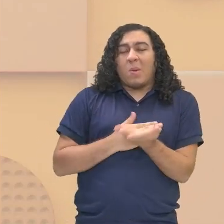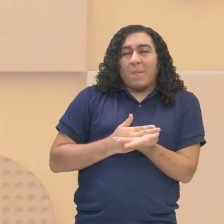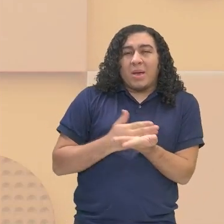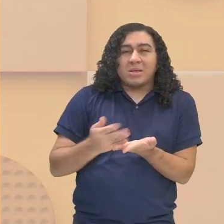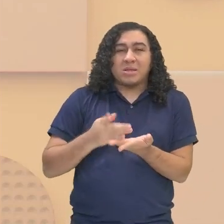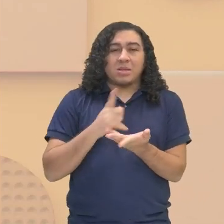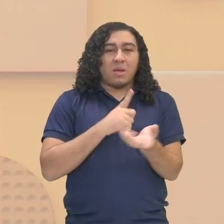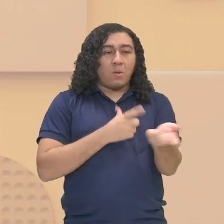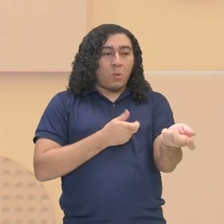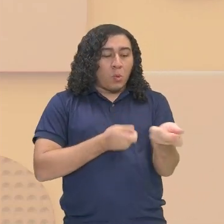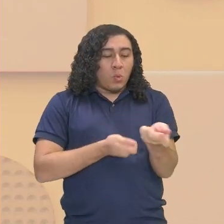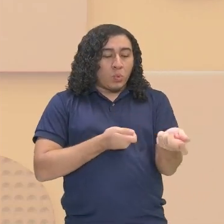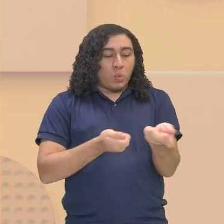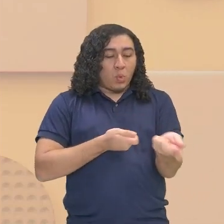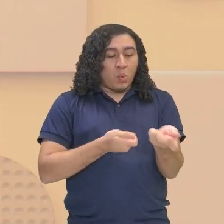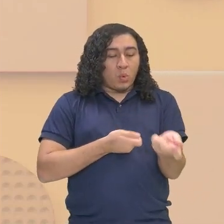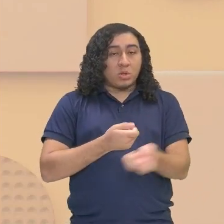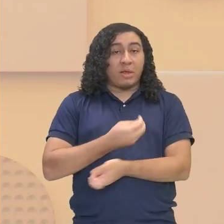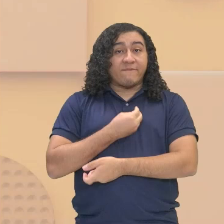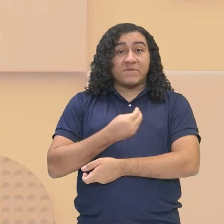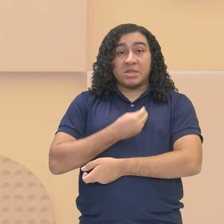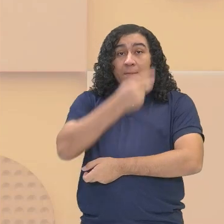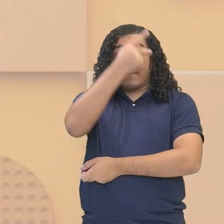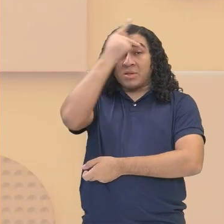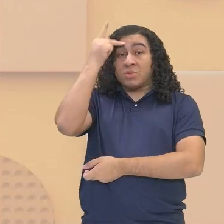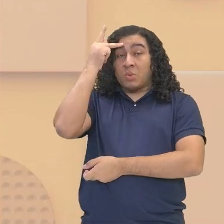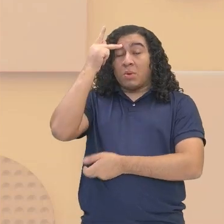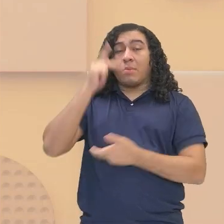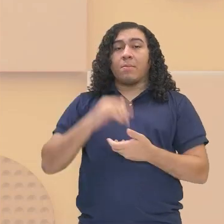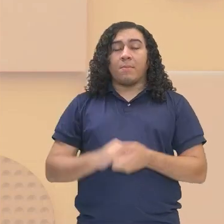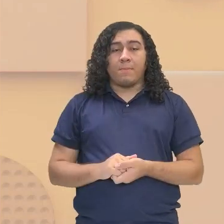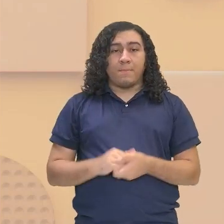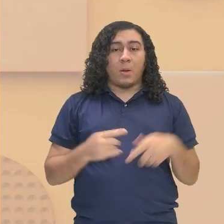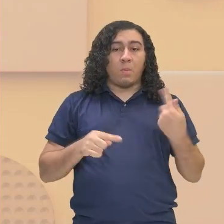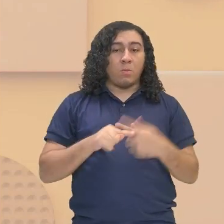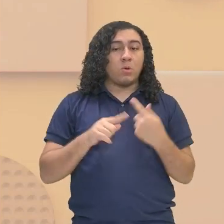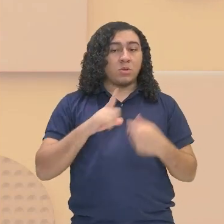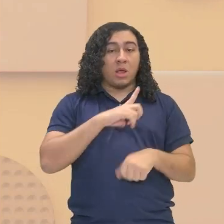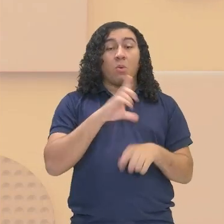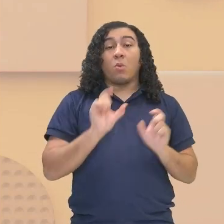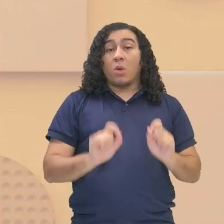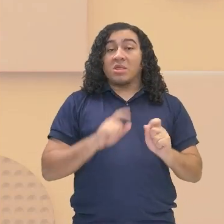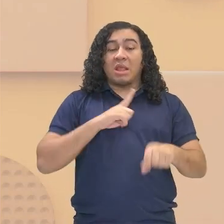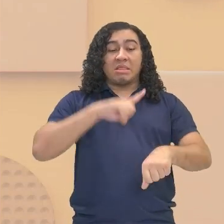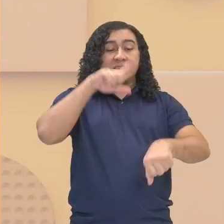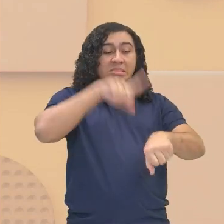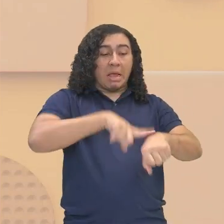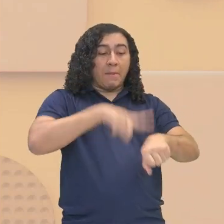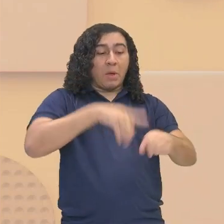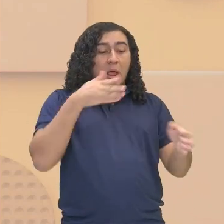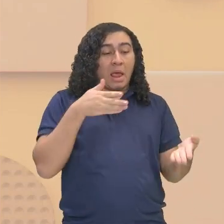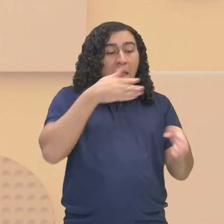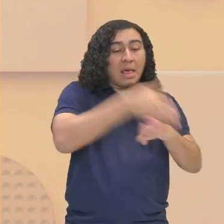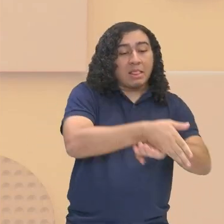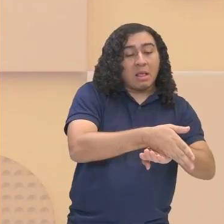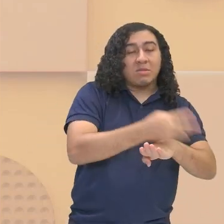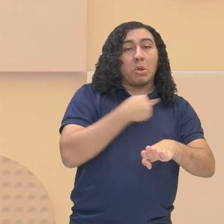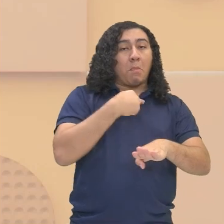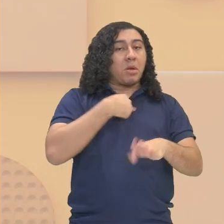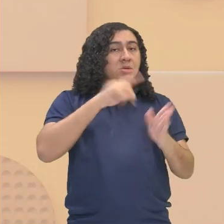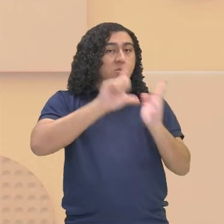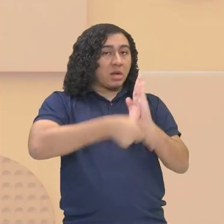controle, então, da vida das pessoas. Por quê? Porque tem tempo, então, agora para tudo. Para eu entrar no trabalho, eu não posso entrar